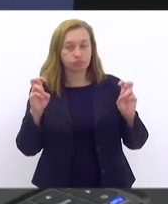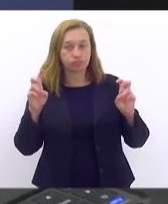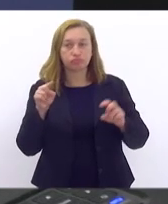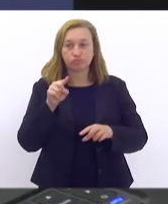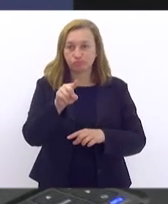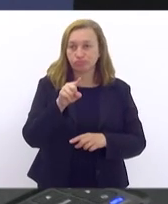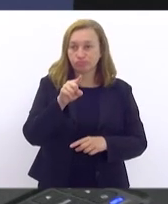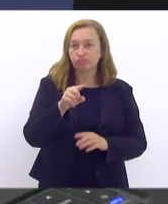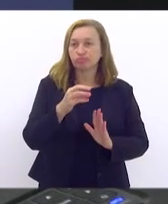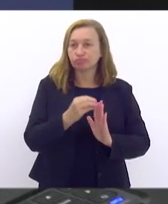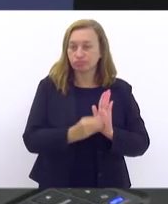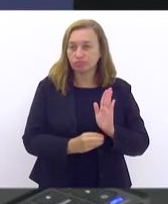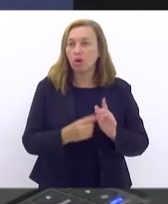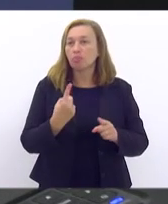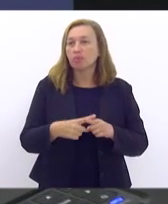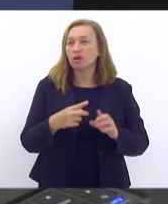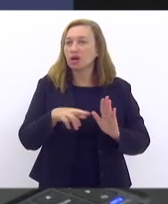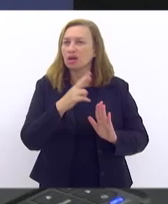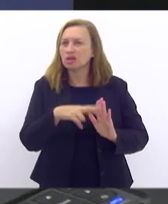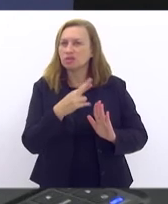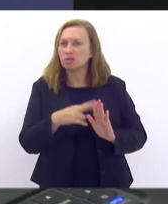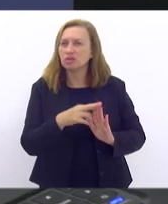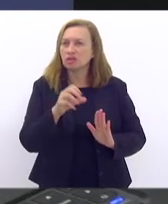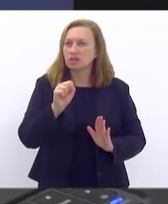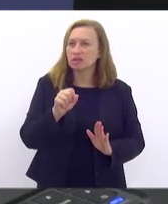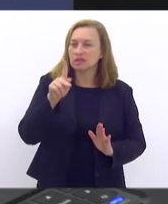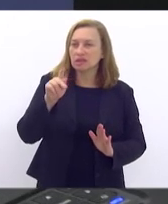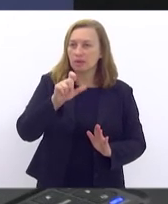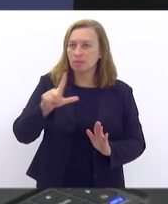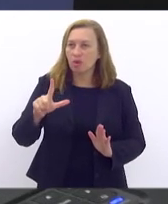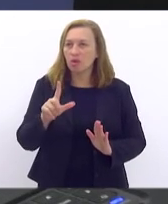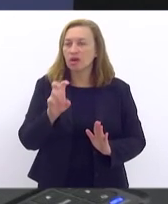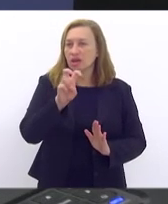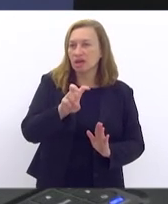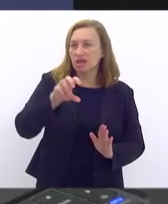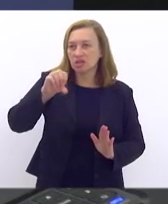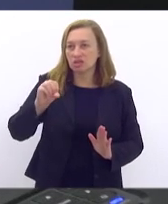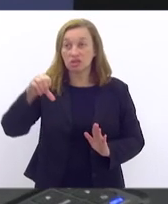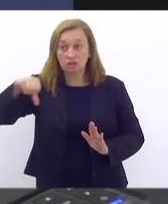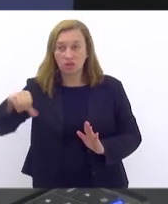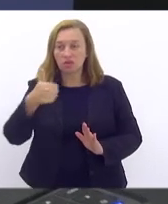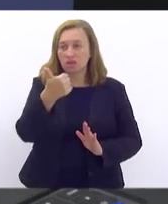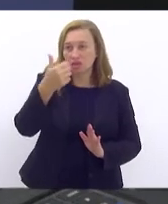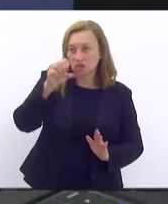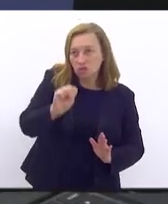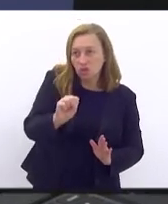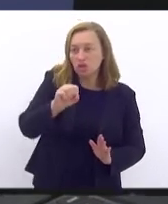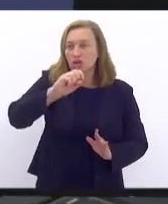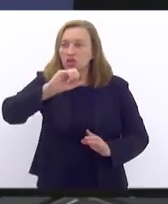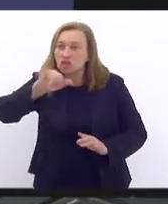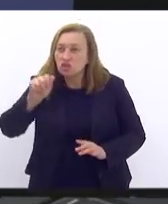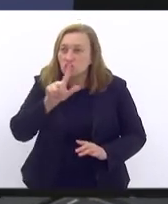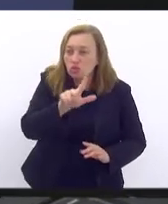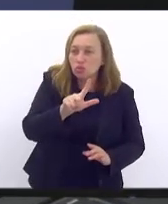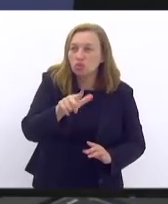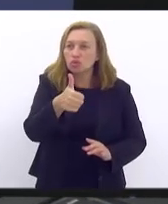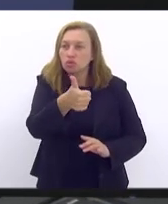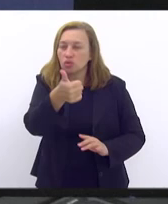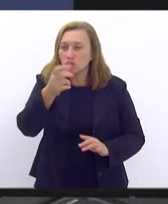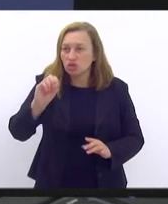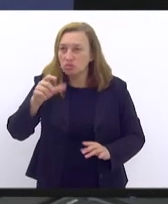quê? A resolução CEPOL 509, de 18 de julho, recente,